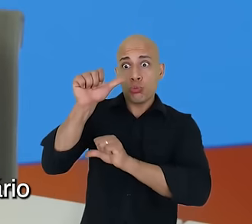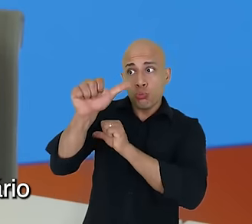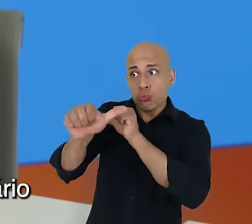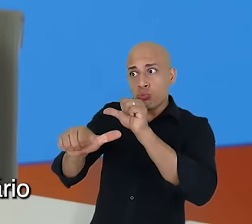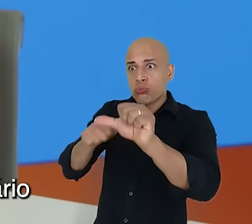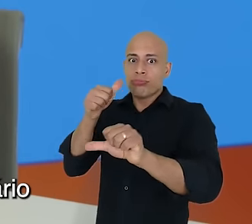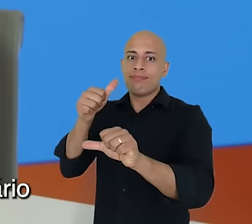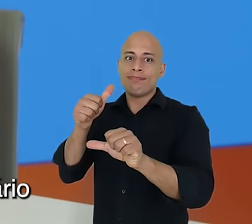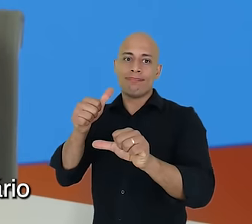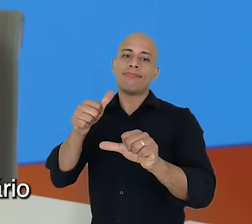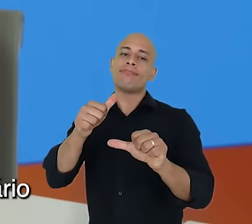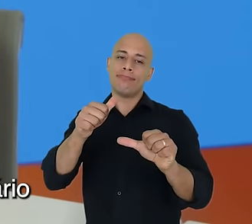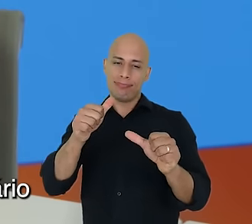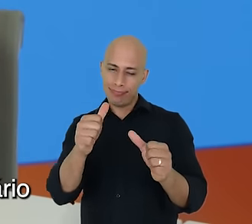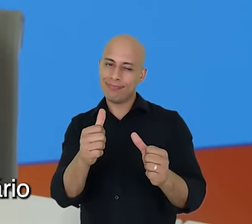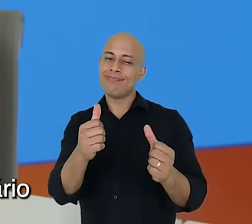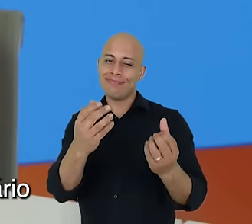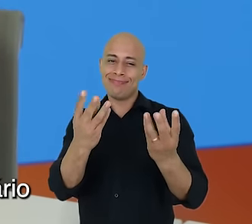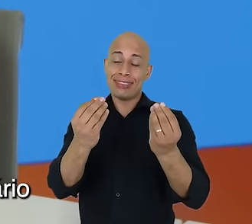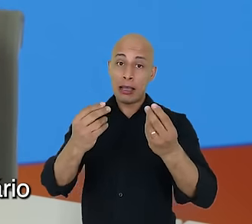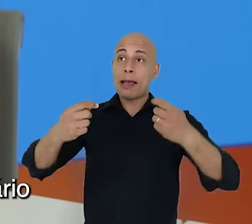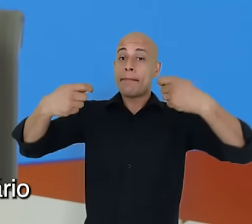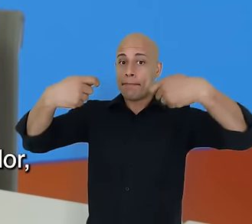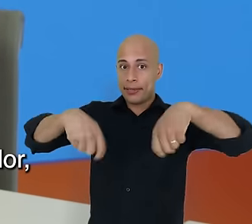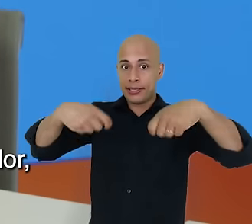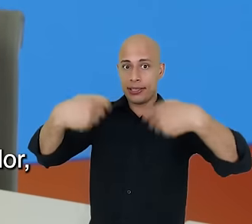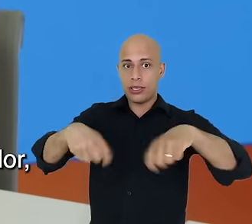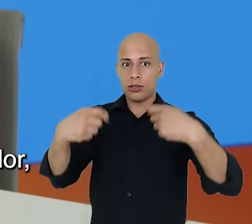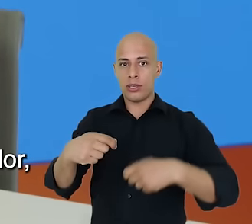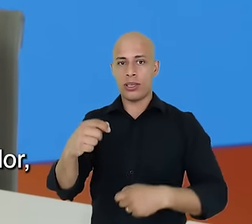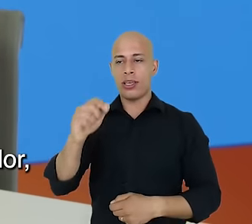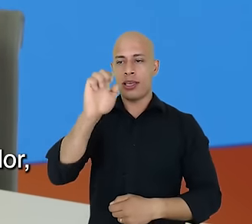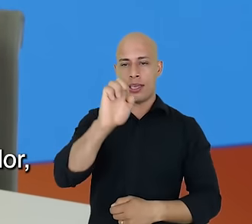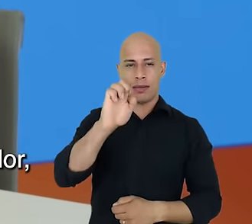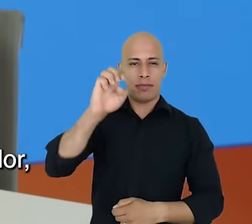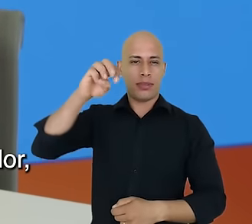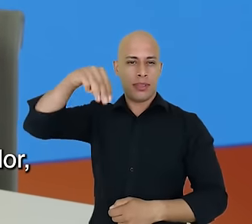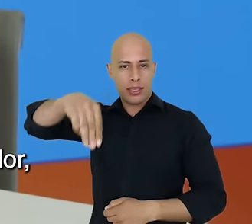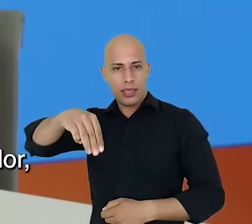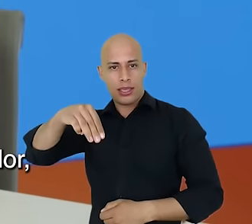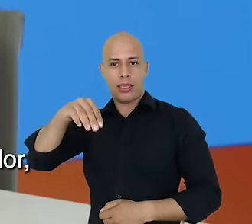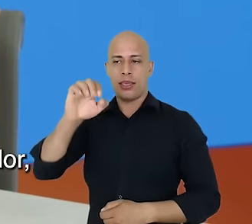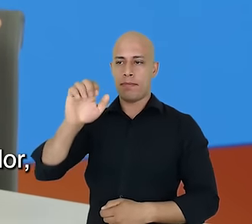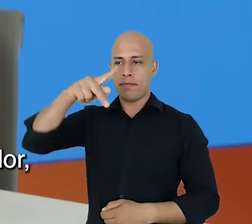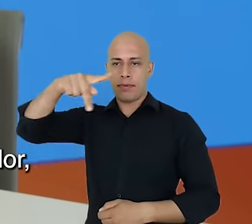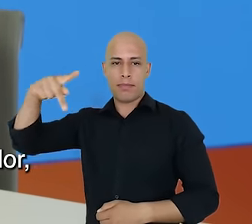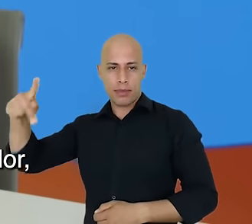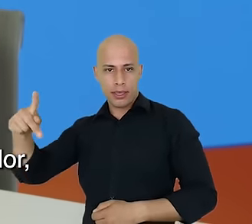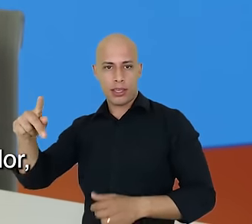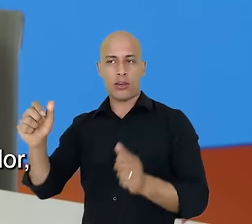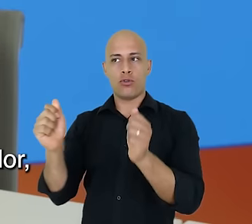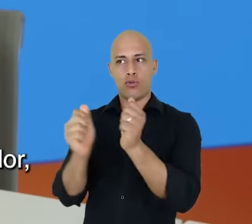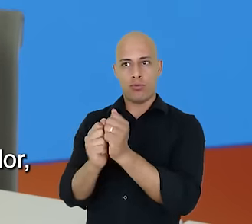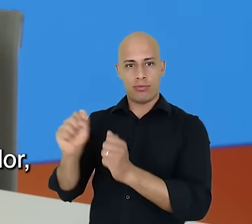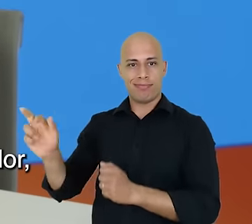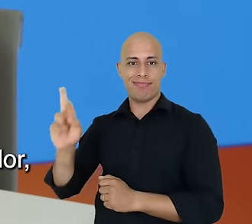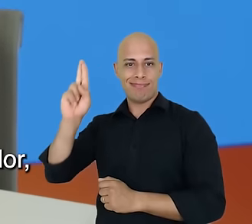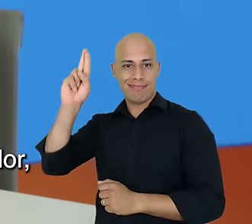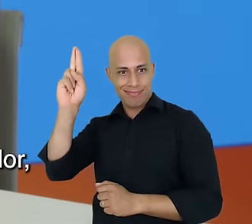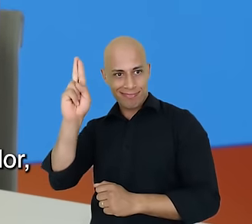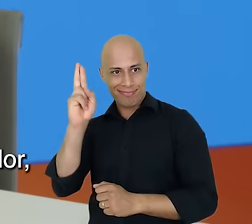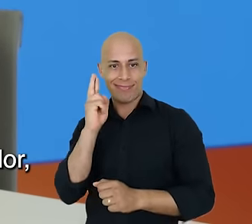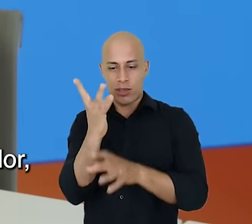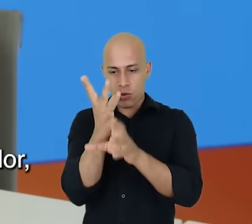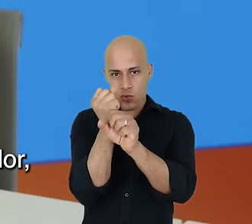a gente percebe no dia a dia de atendimento ainda é necessário que a me ou a epp com o seu contador né sempre a gente acaba